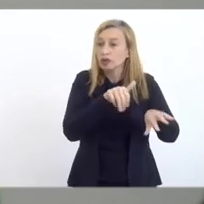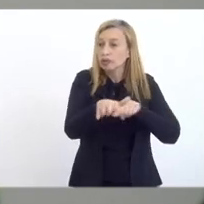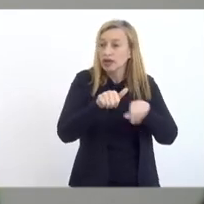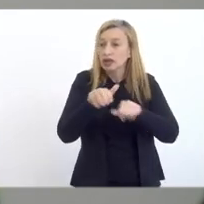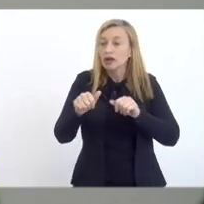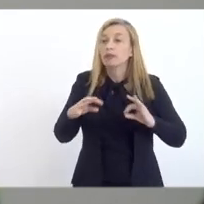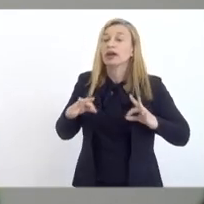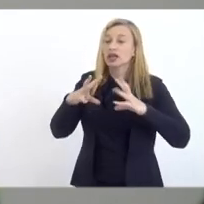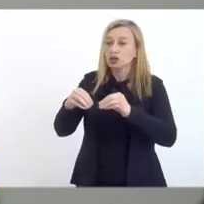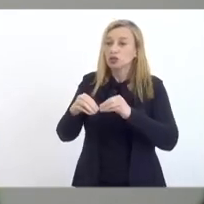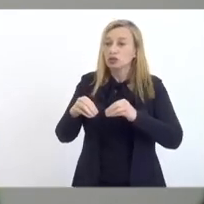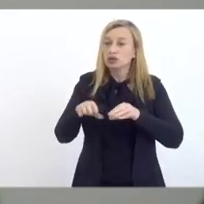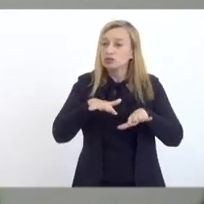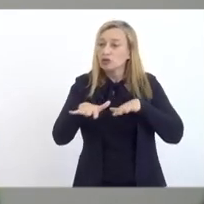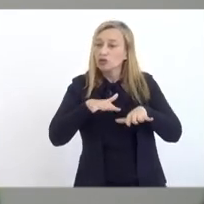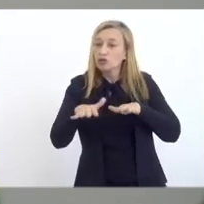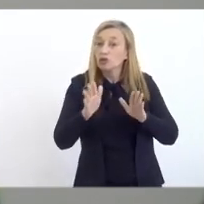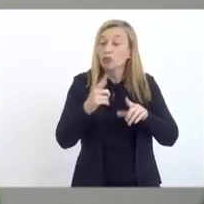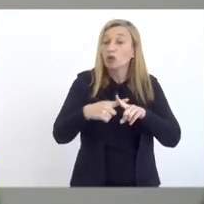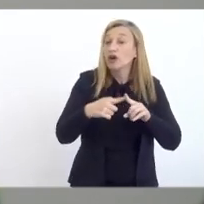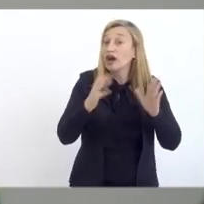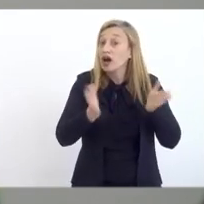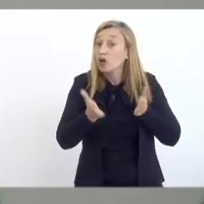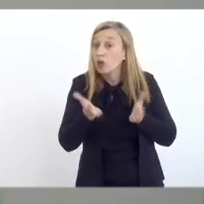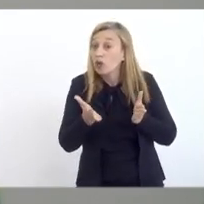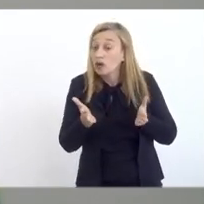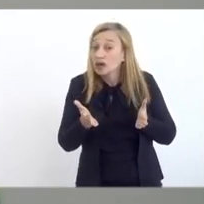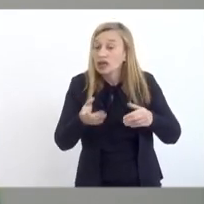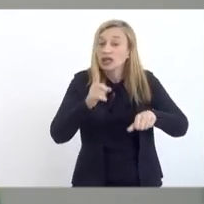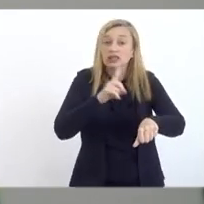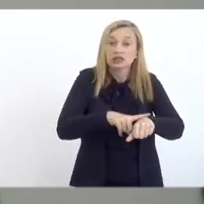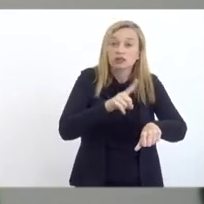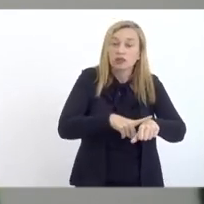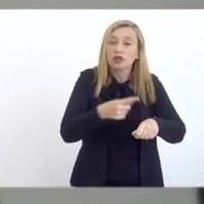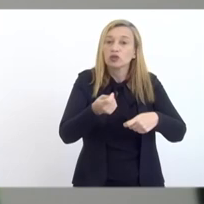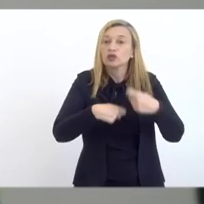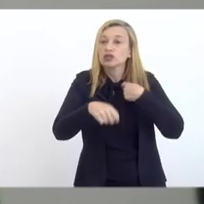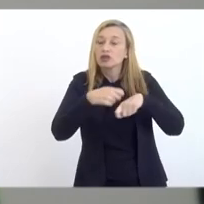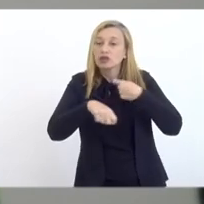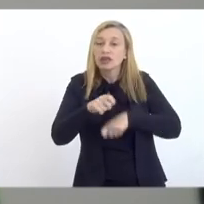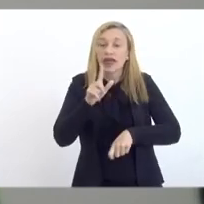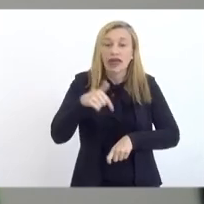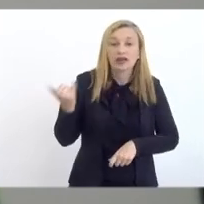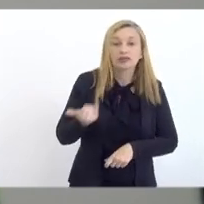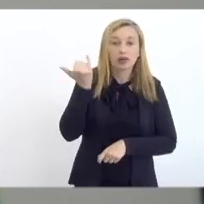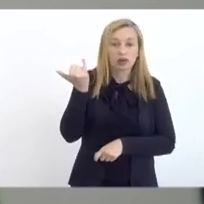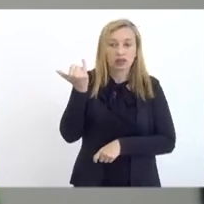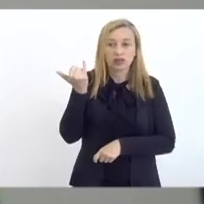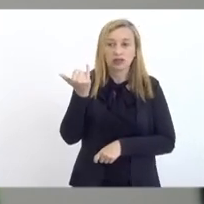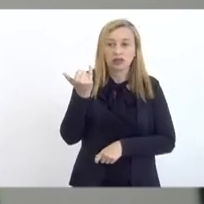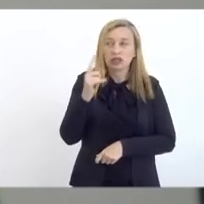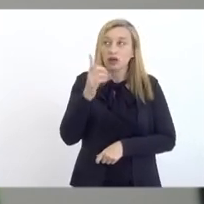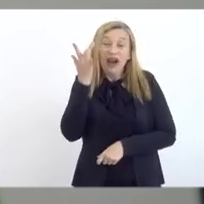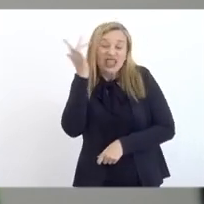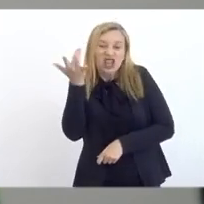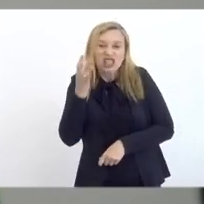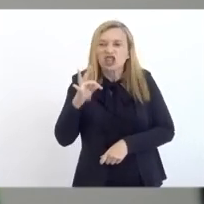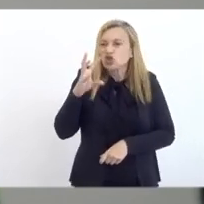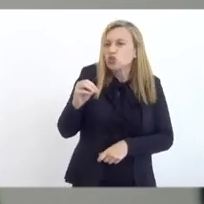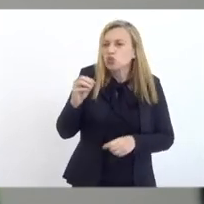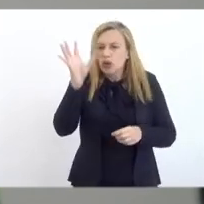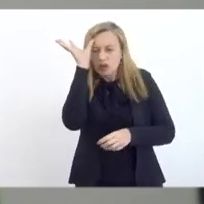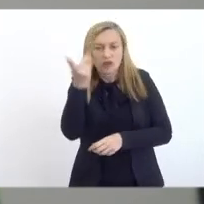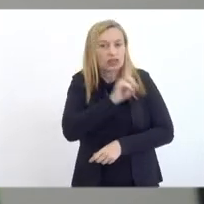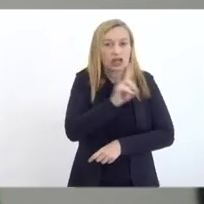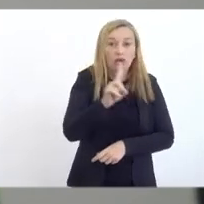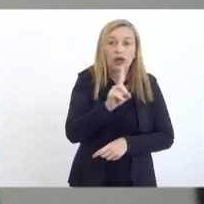que todos se mobilizem, porque agora está nesse momento de negociação, é importante não achar que está tudo resolvido. É o momento